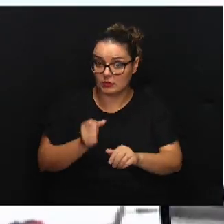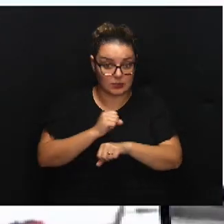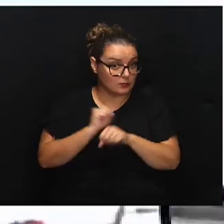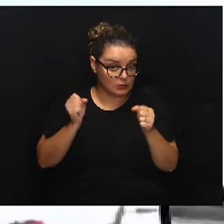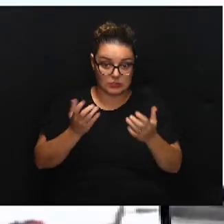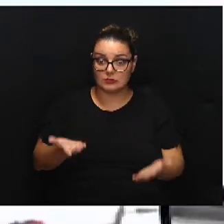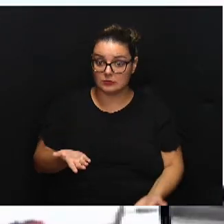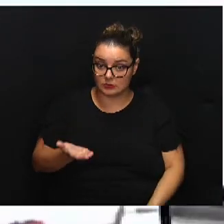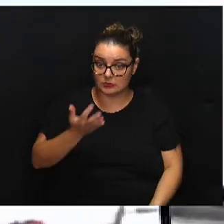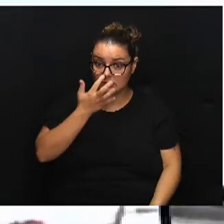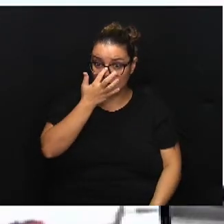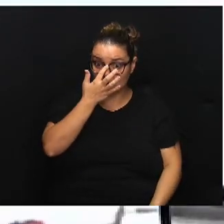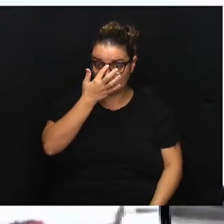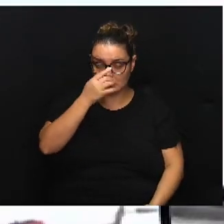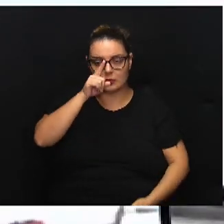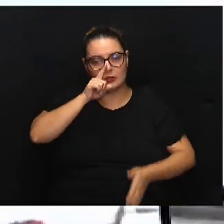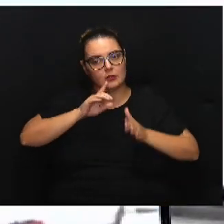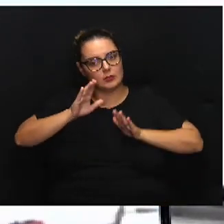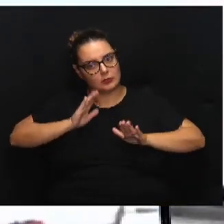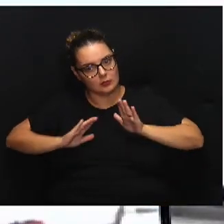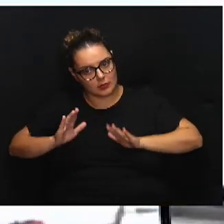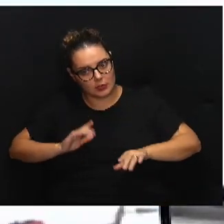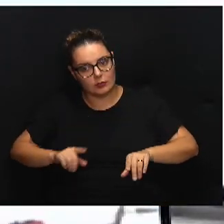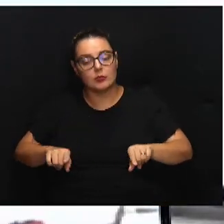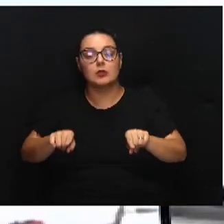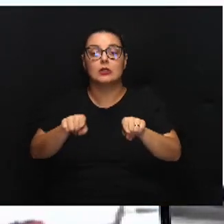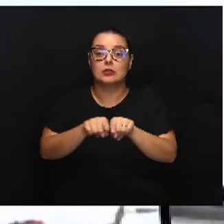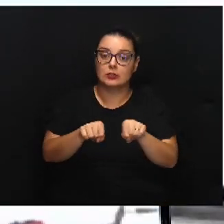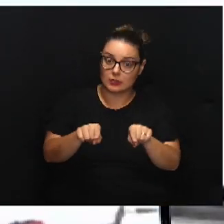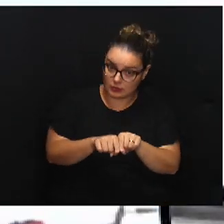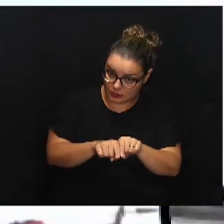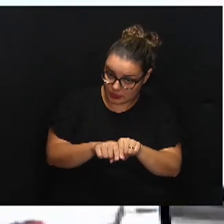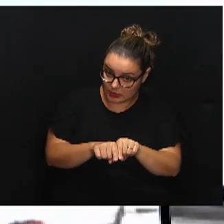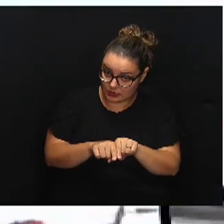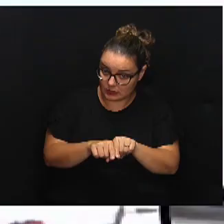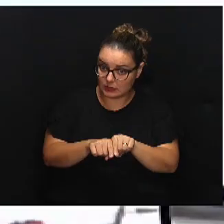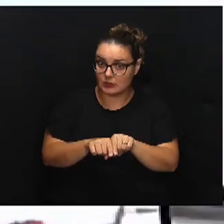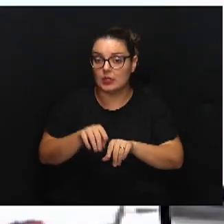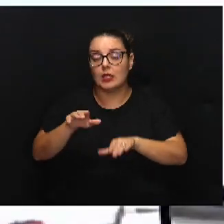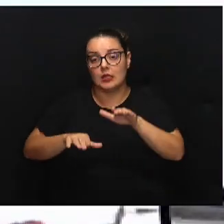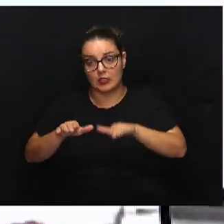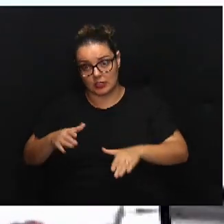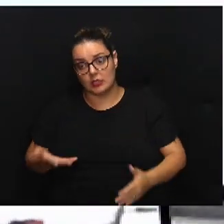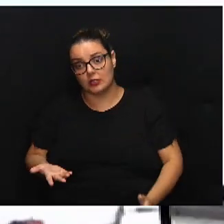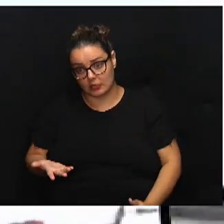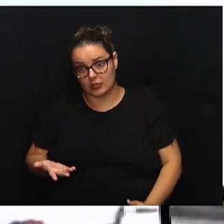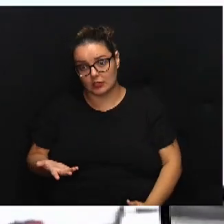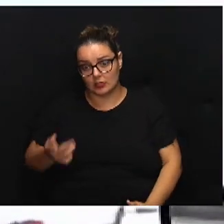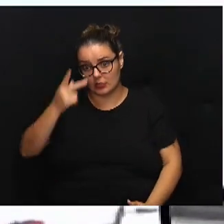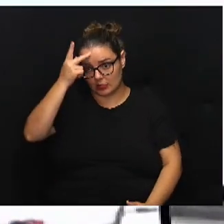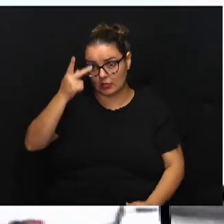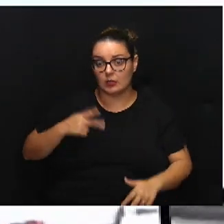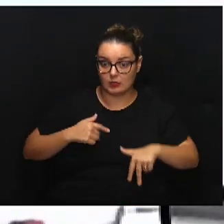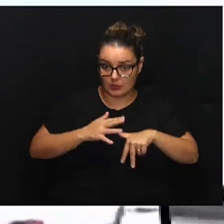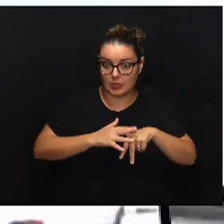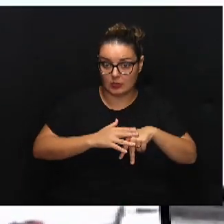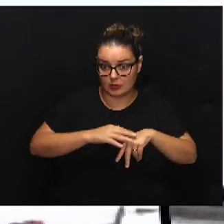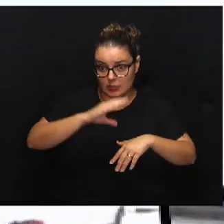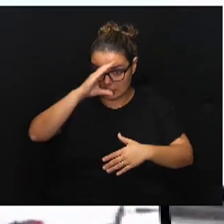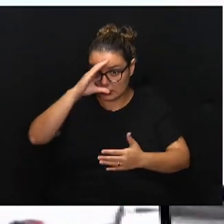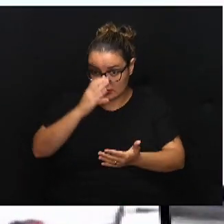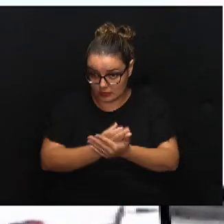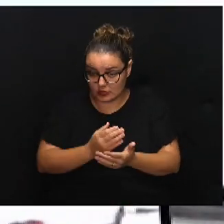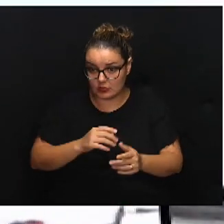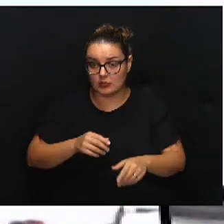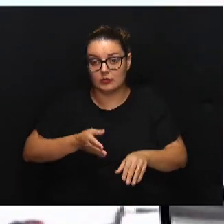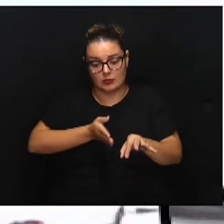Então, temos que tomar cuidado, porque também muitas vezes a gente tem a própria paciente convicta de que ela quer um